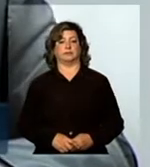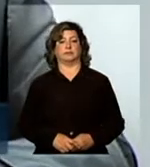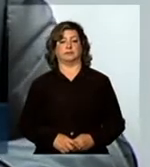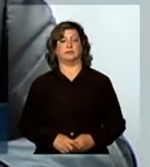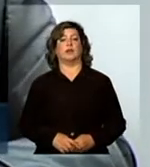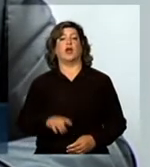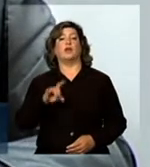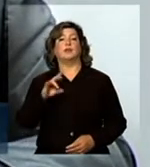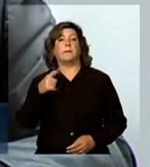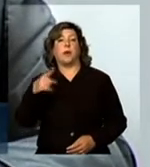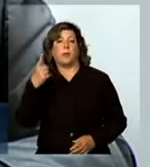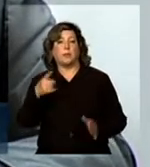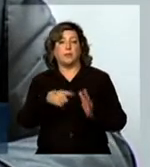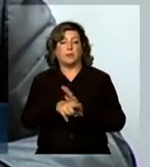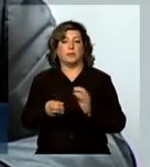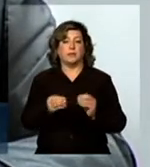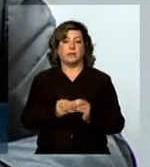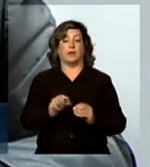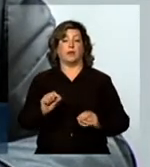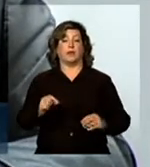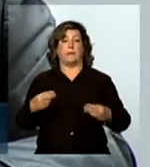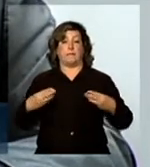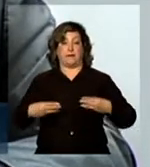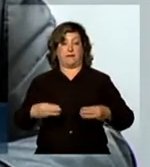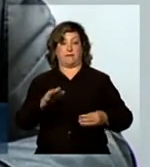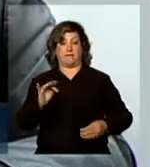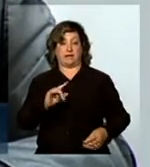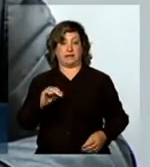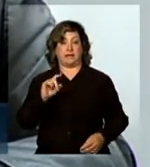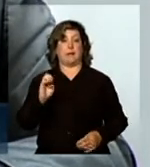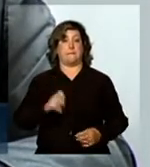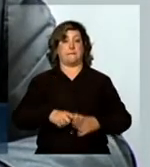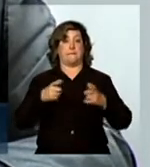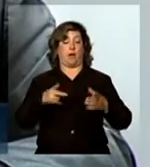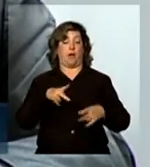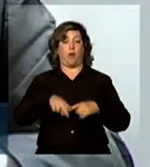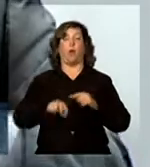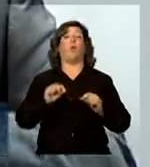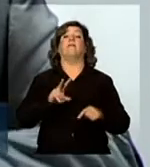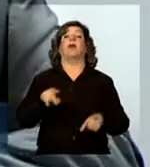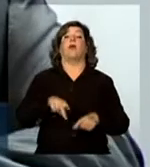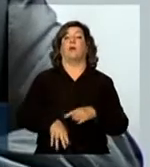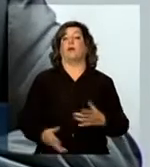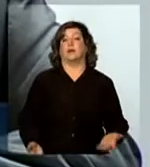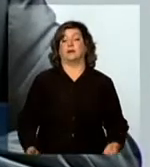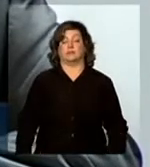Só um adendo. O Ministério da Fazenda é o que vai ter o maior corte, né? O que, que vai cortar?